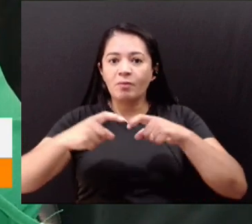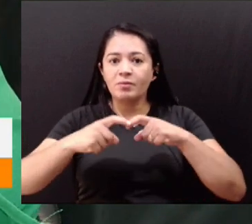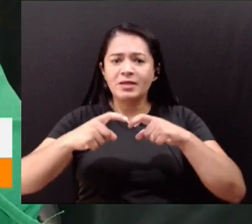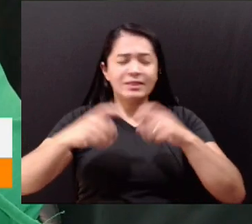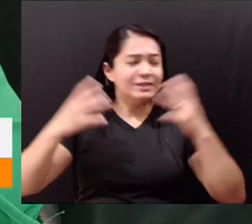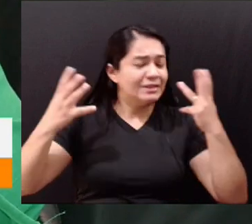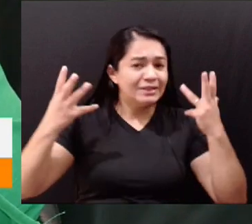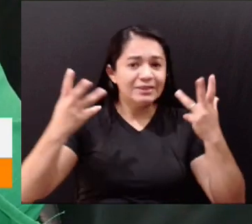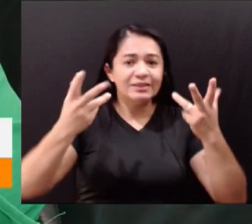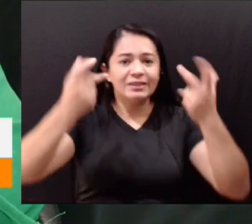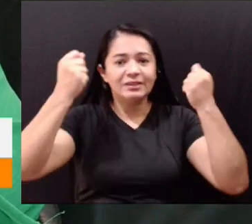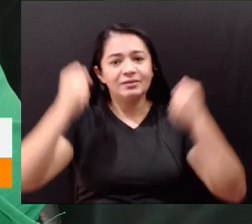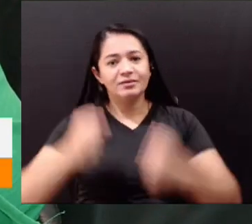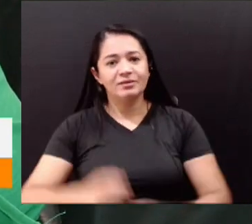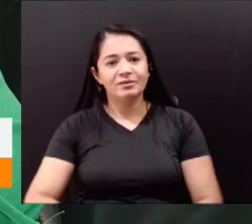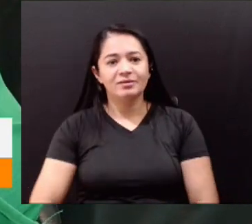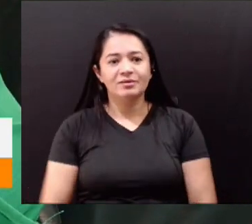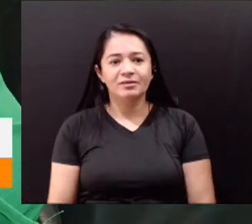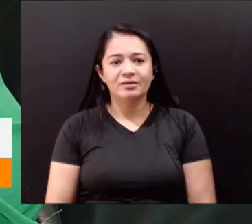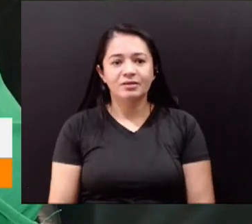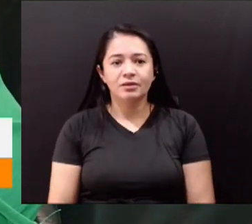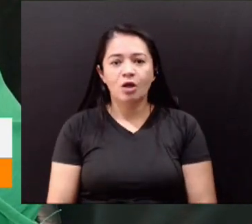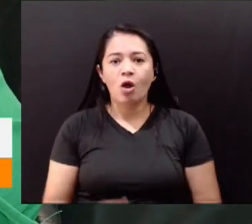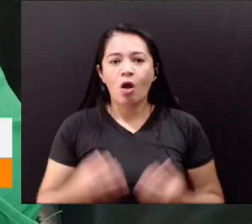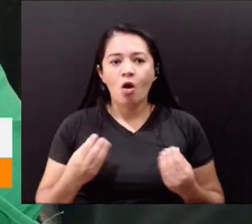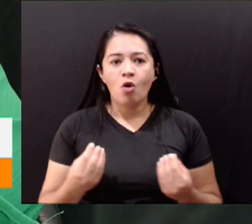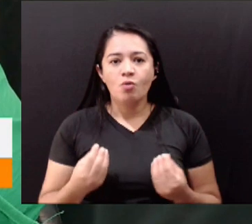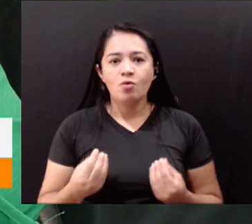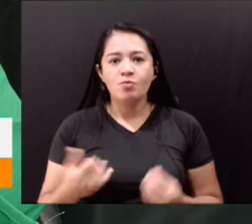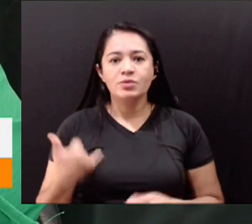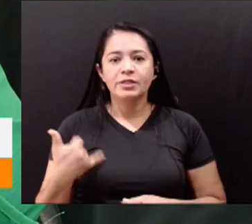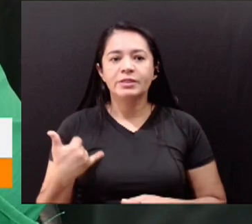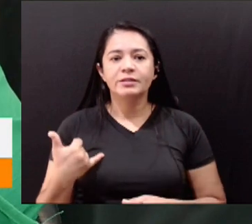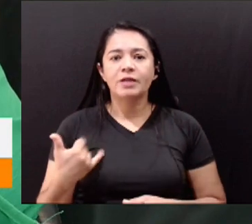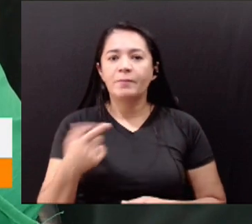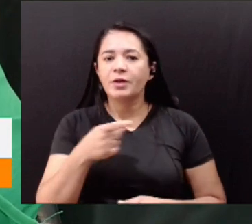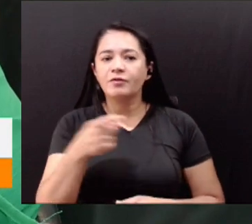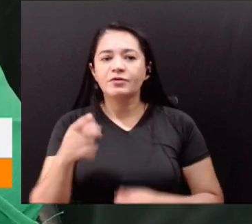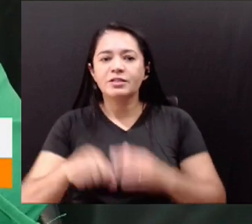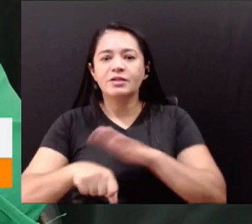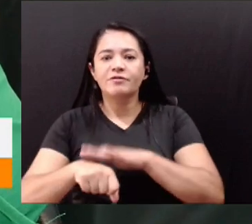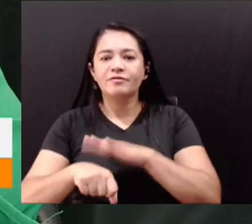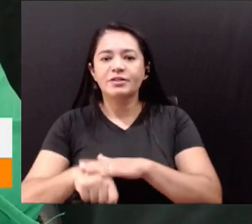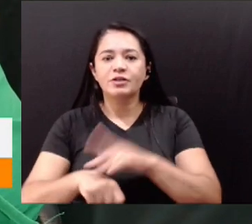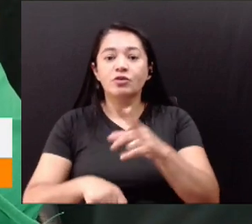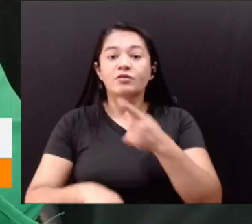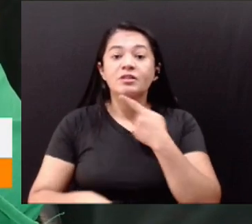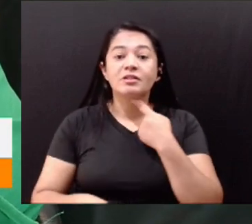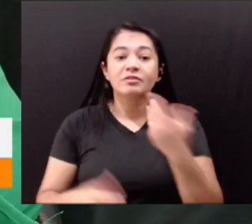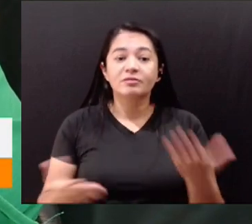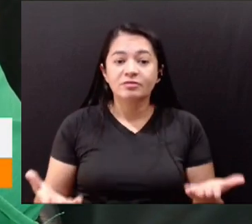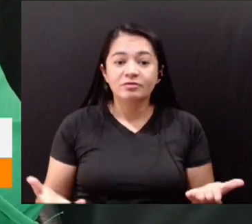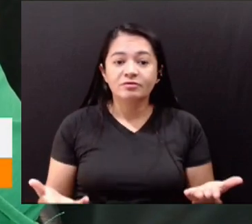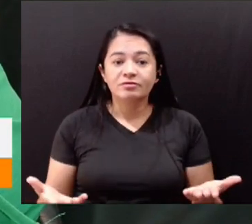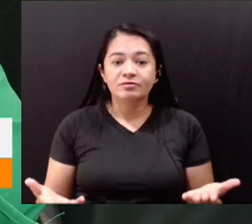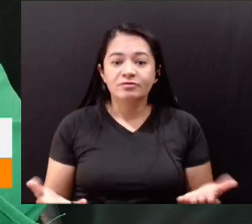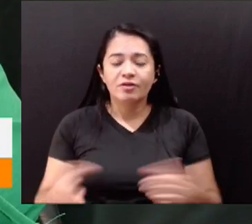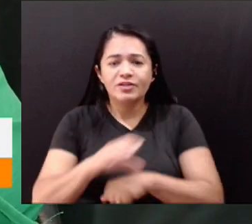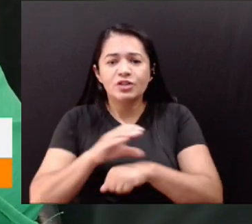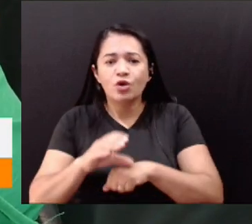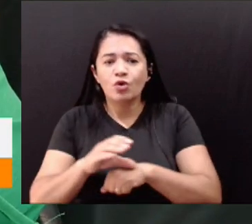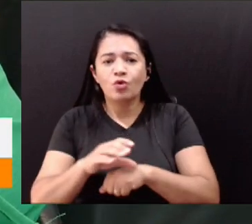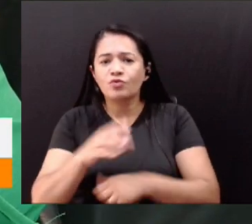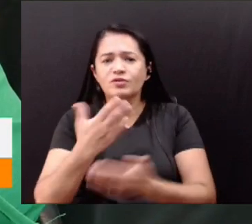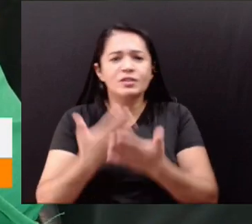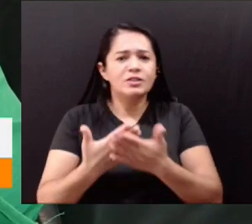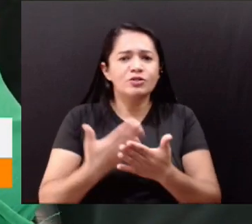mundo. Quem é uhum. que disse que tem idade para você fazer o que você tem vontade, para você fazer um curso, para você estudar, para você